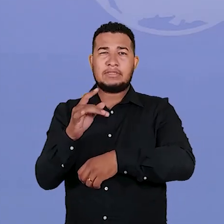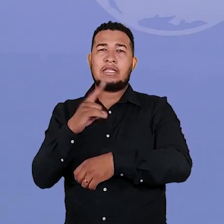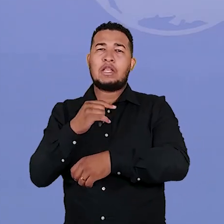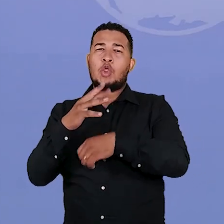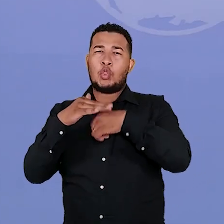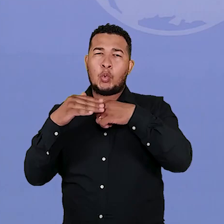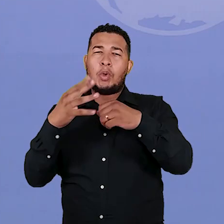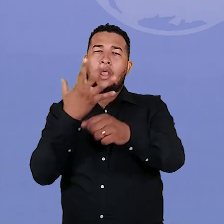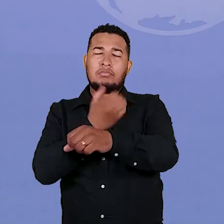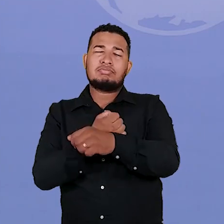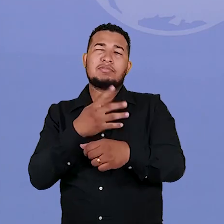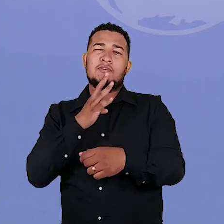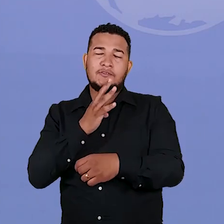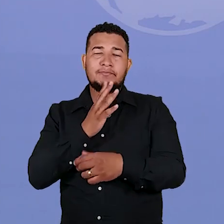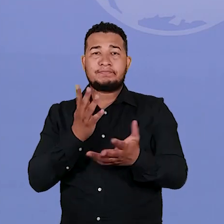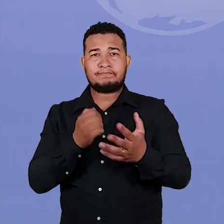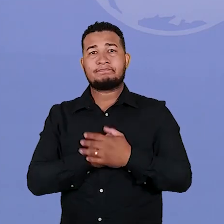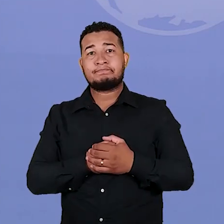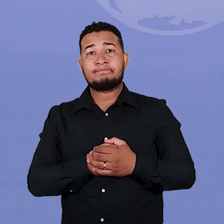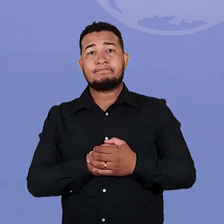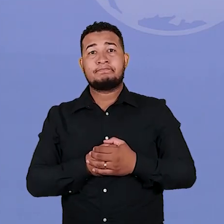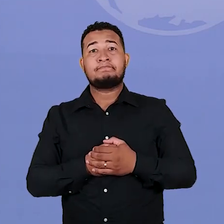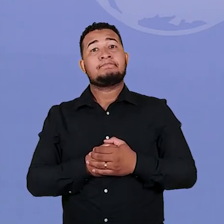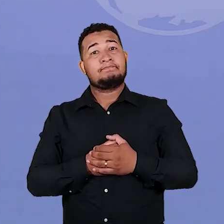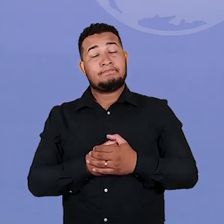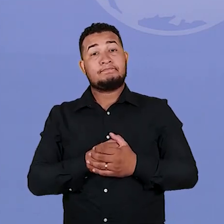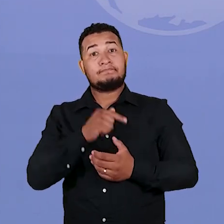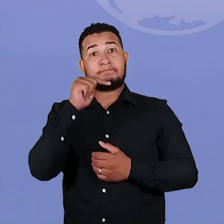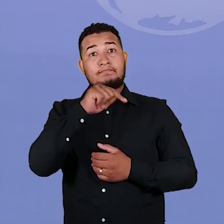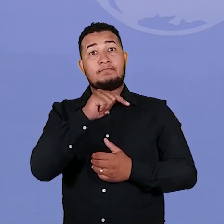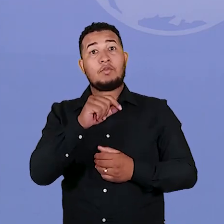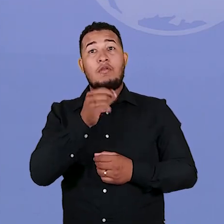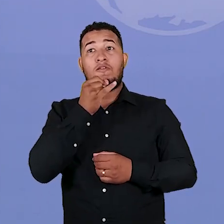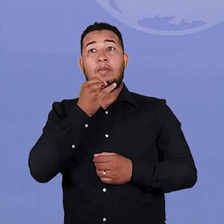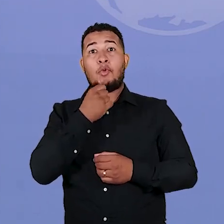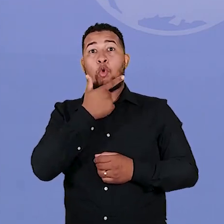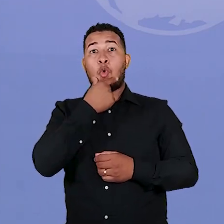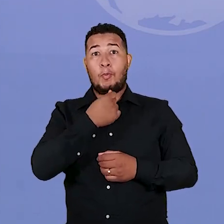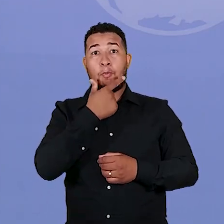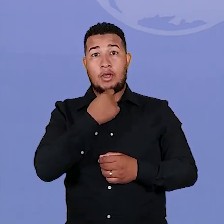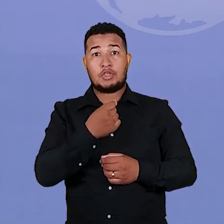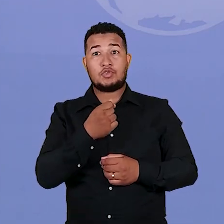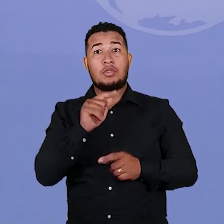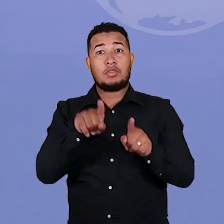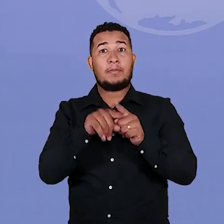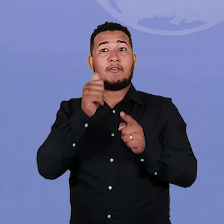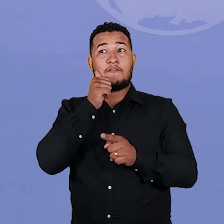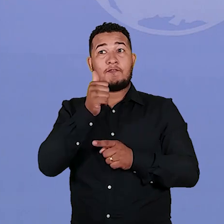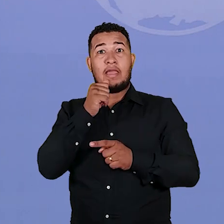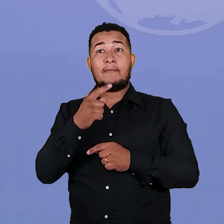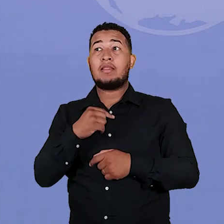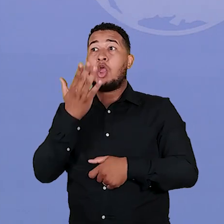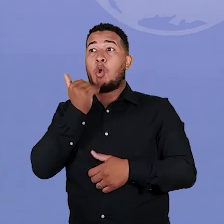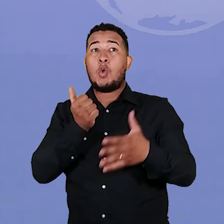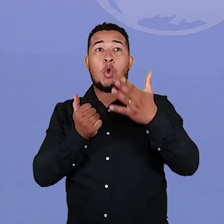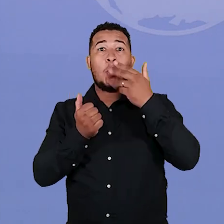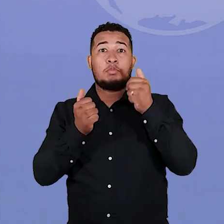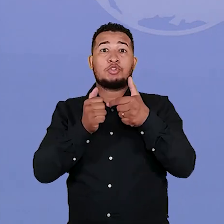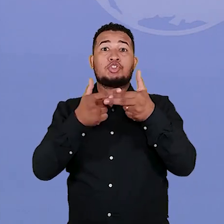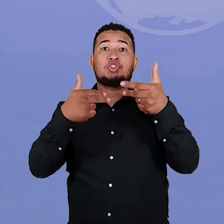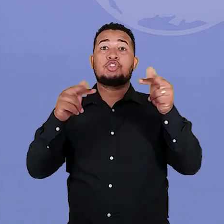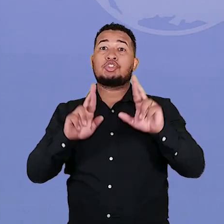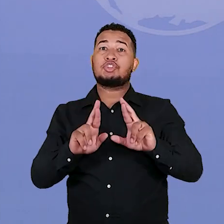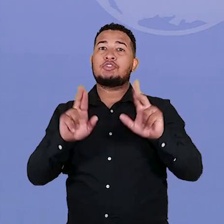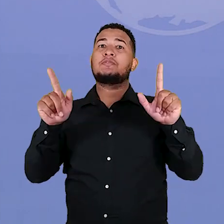dengue, zika, chikungunya e vai saber mais lá o que, febre amarela. O macho e a fêmea, eles se alimentam